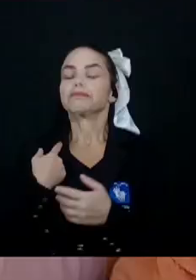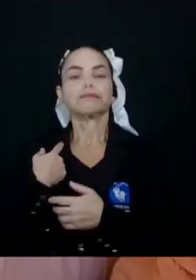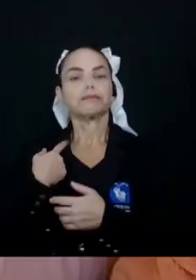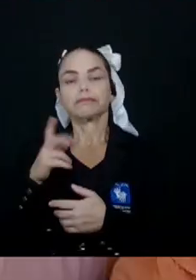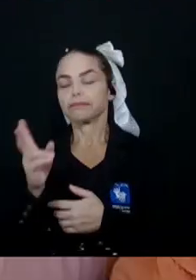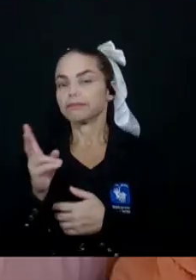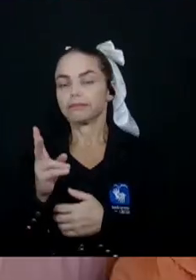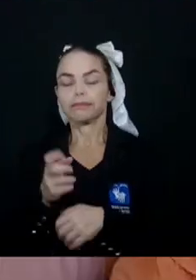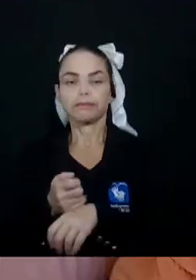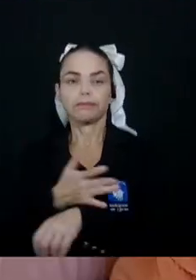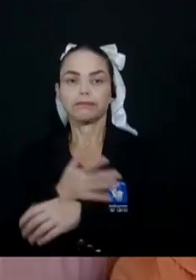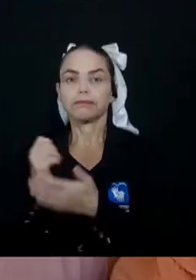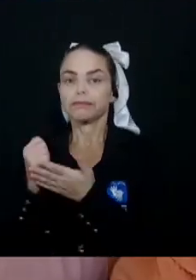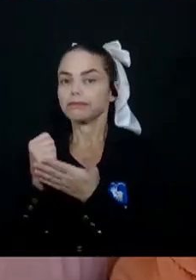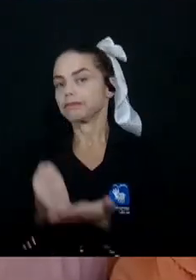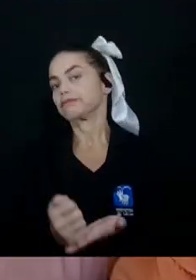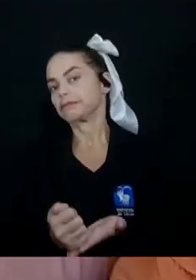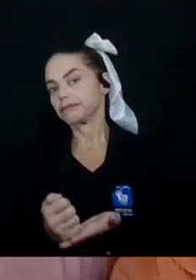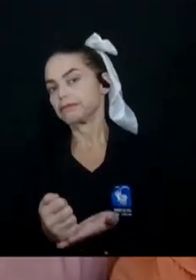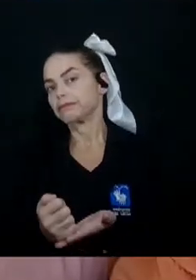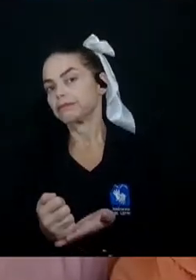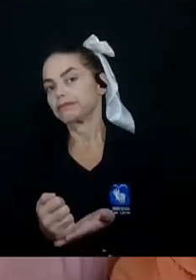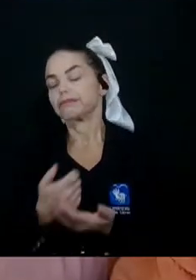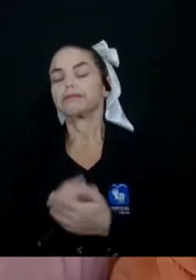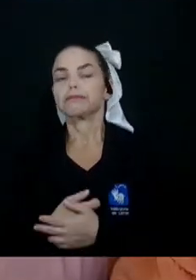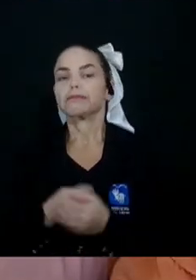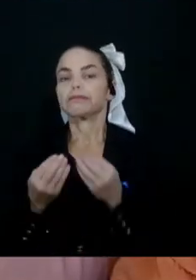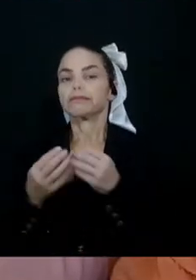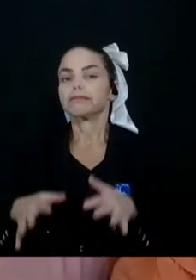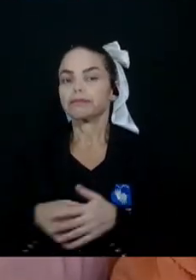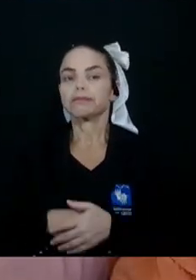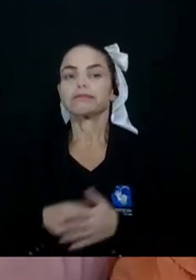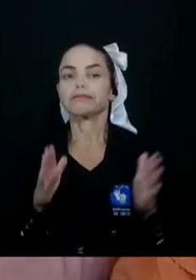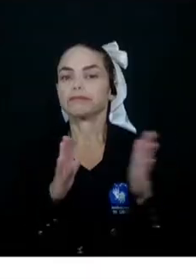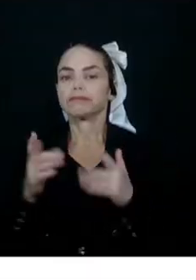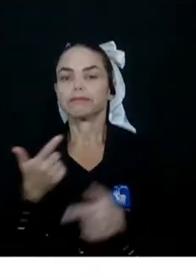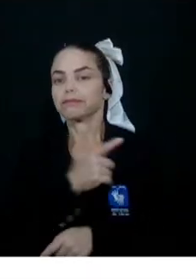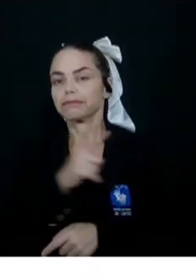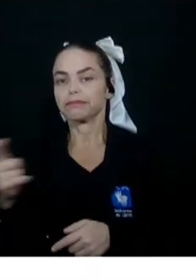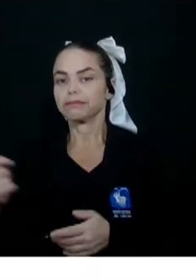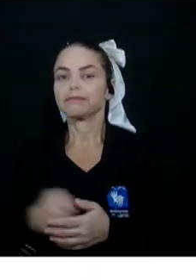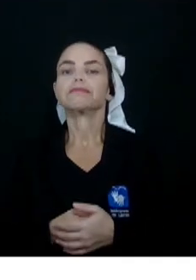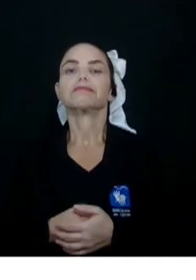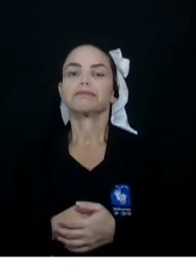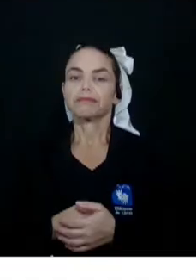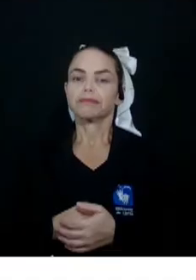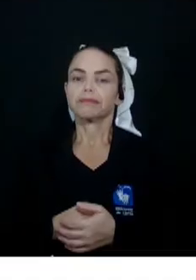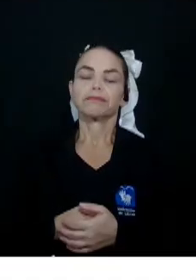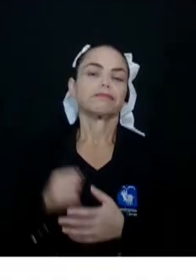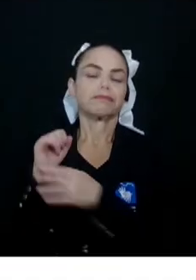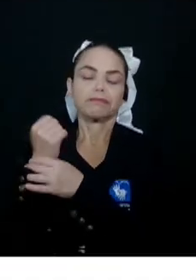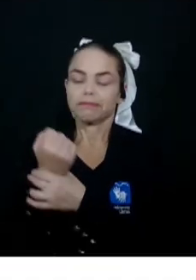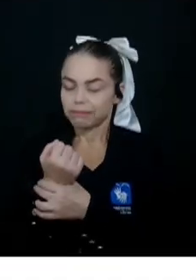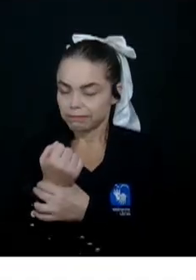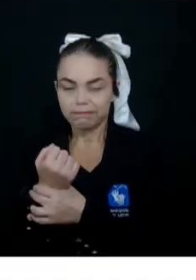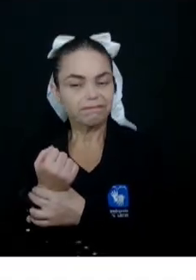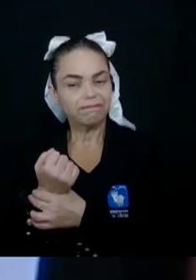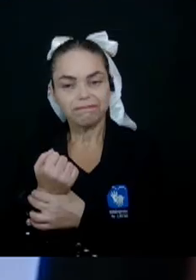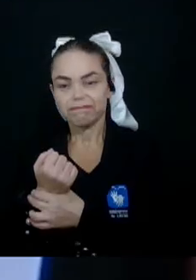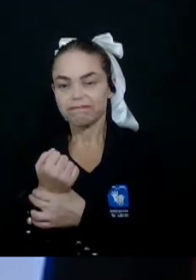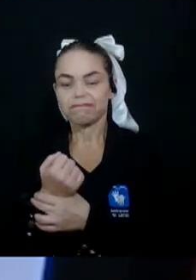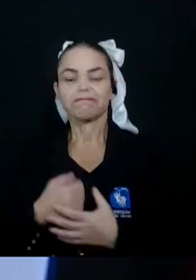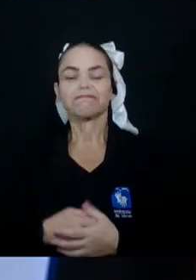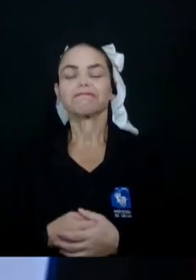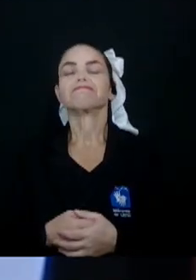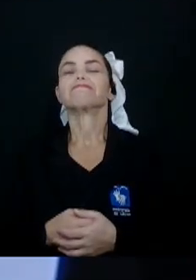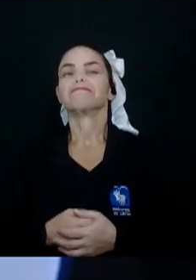querer ajudar, a pessoa se prejudica. Então, na época, ainda não existiam essas ferramentas de segurança, então ela não recebeu. Ela foi na